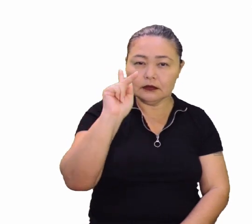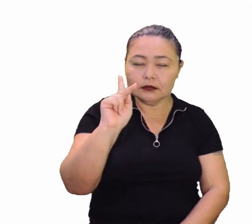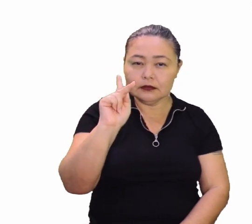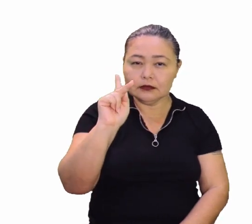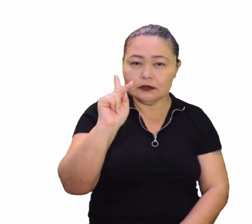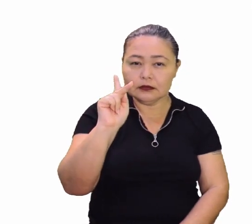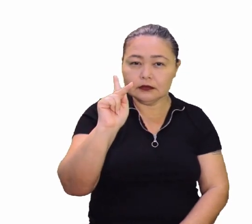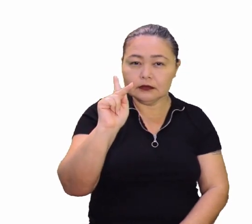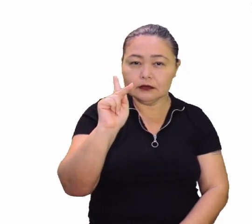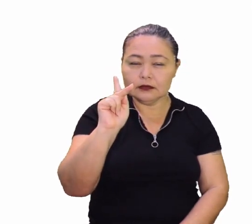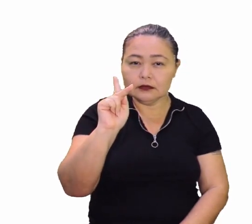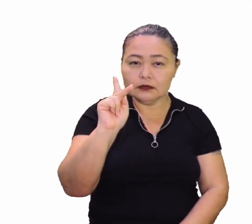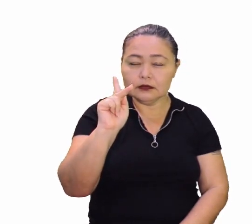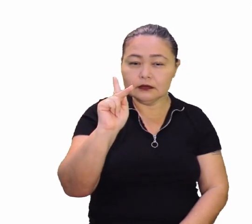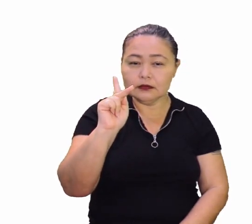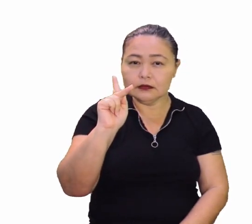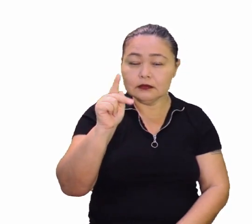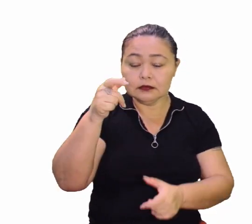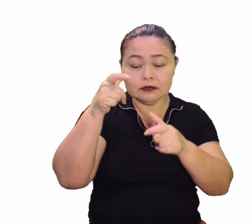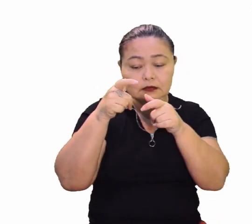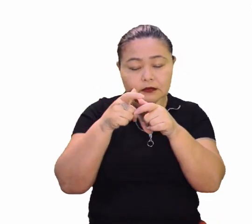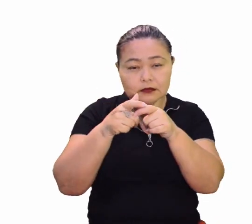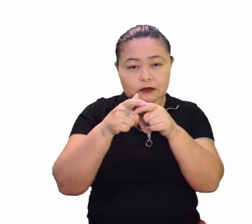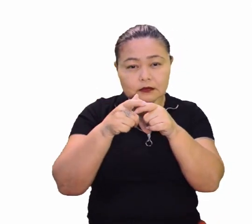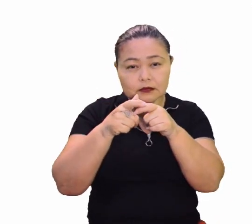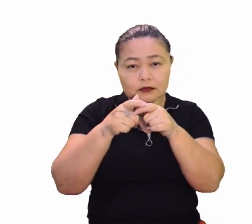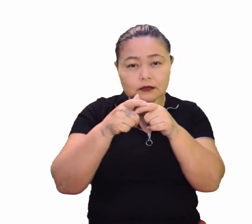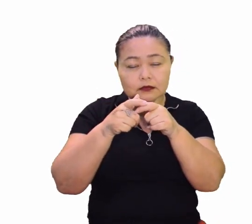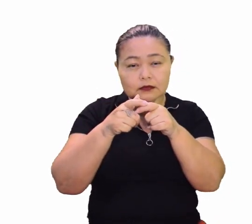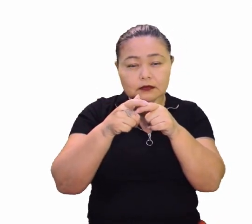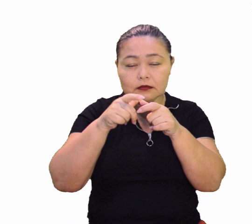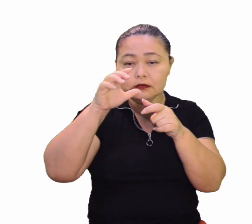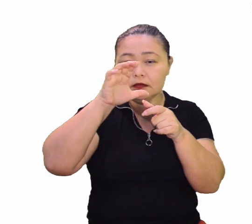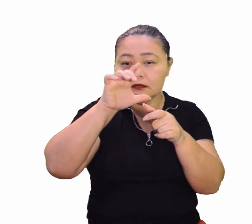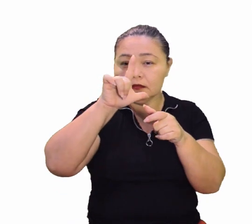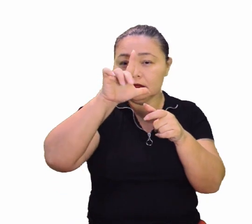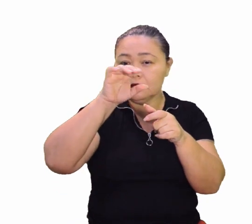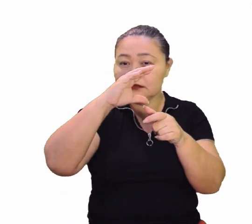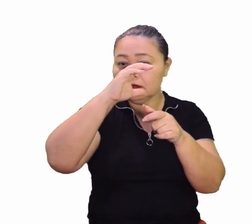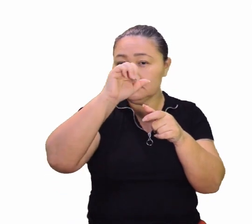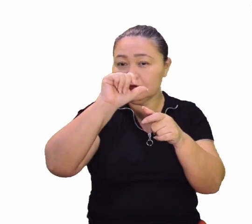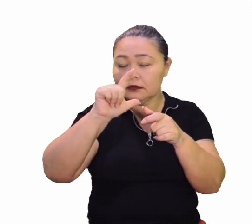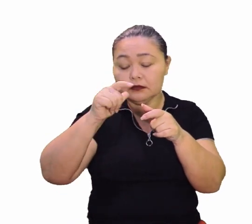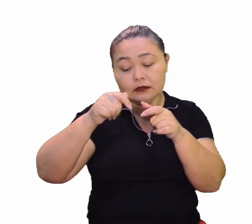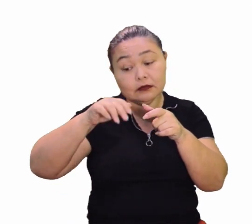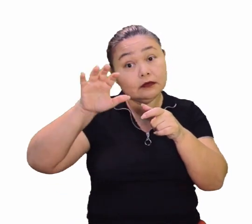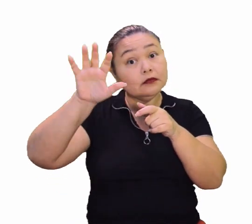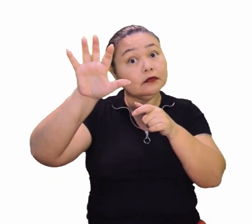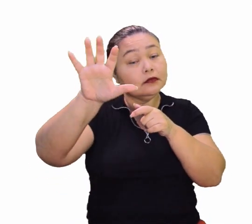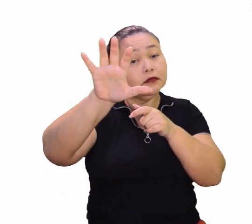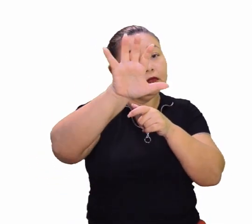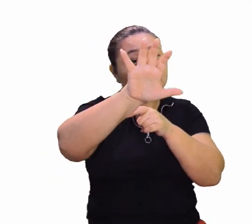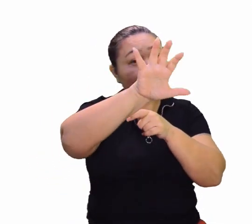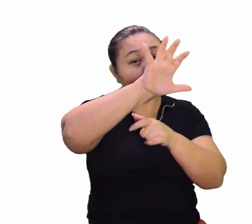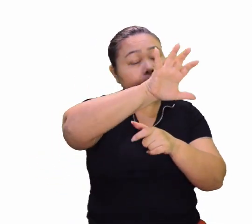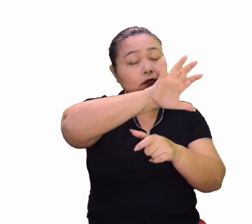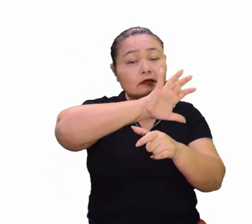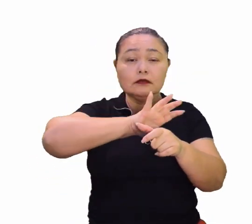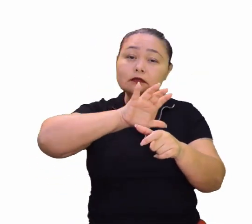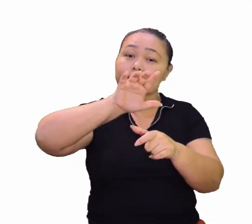ok? Isso é a escala local. Aí nós temos a escala